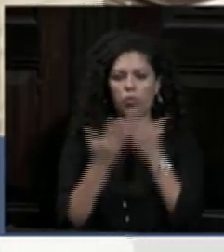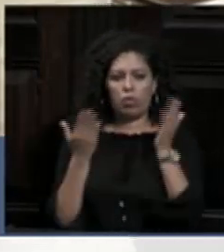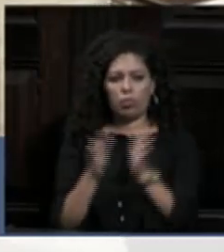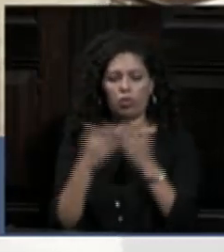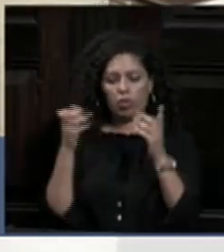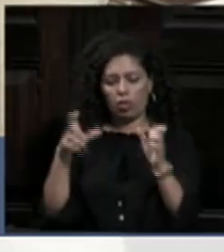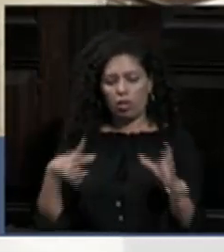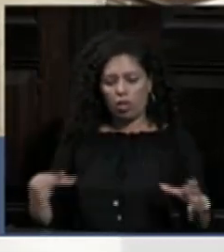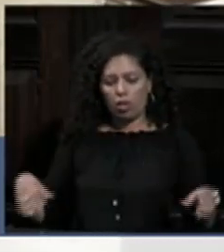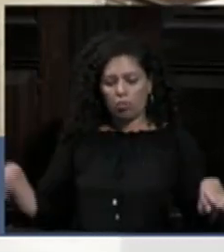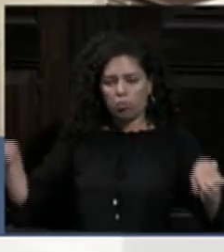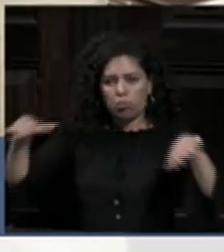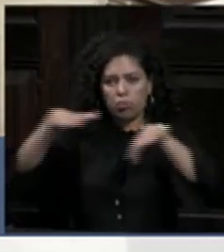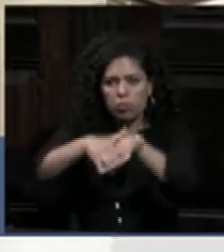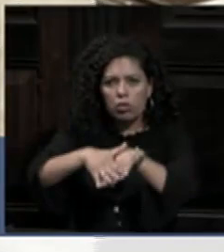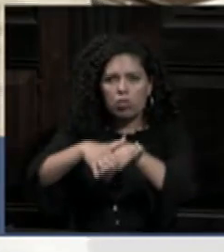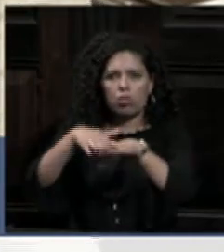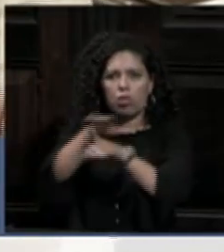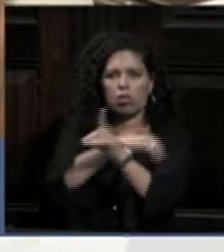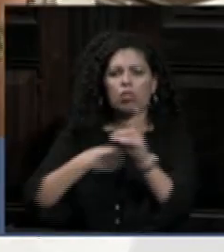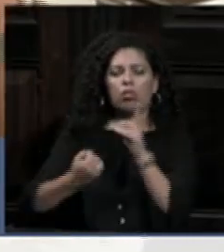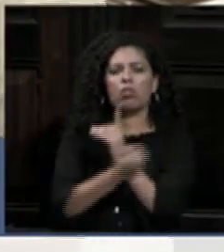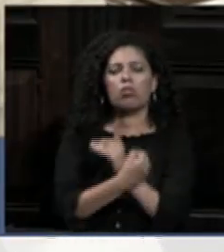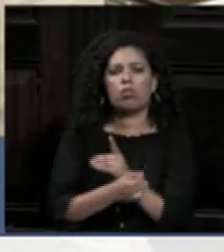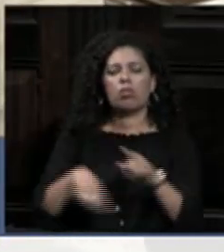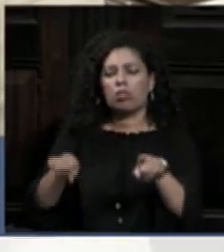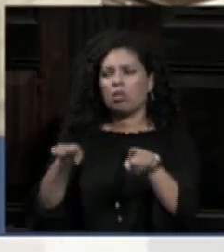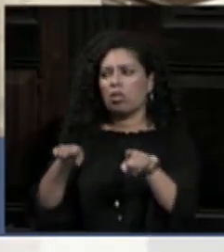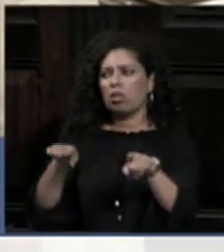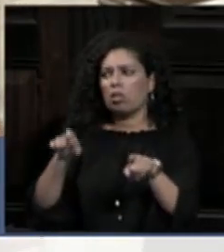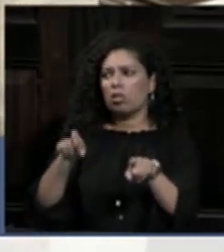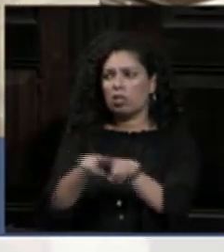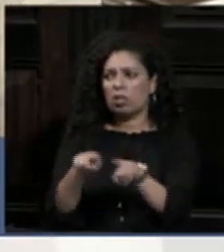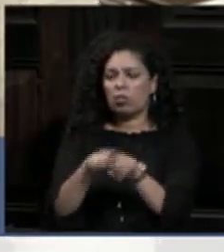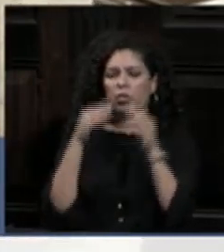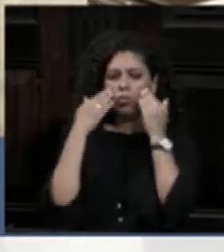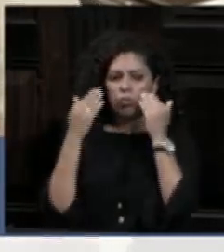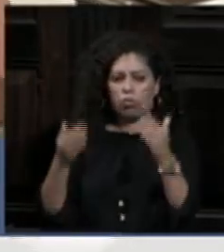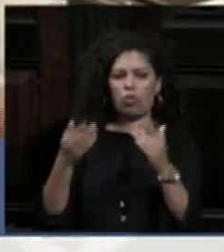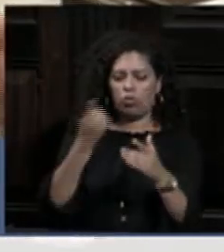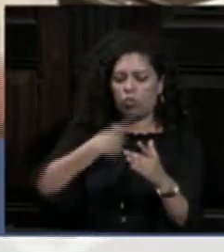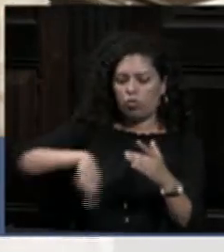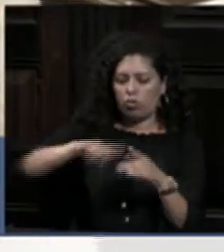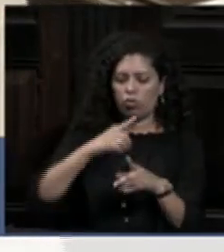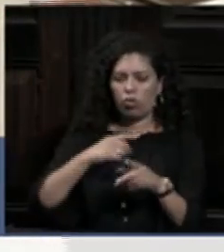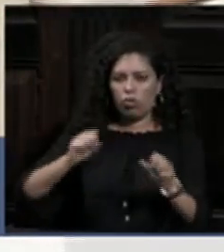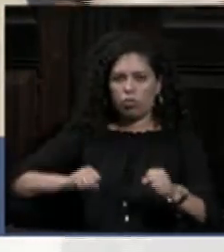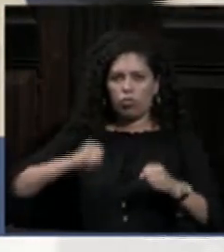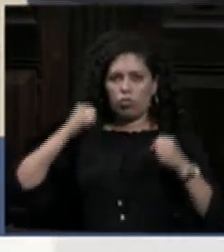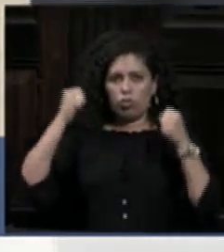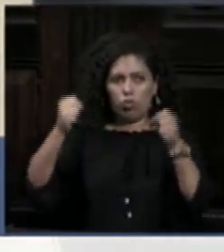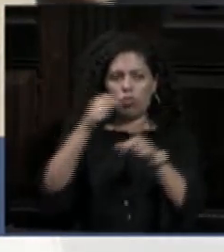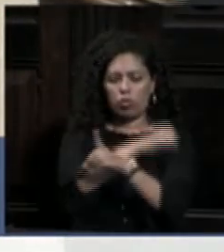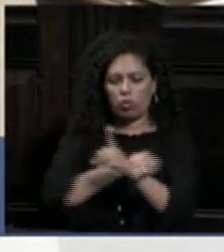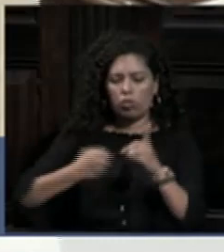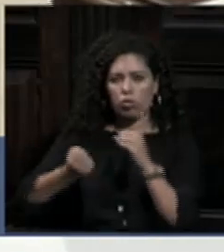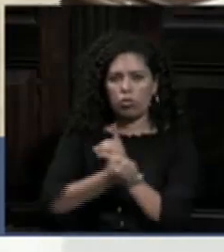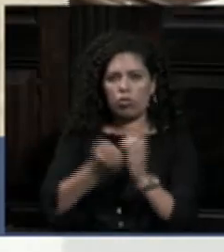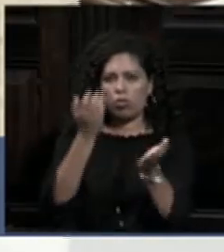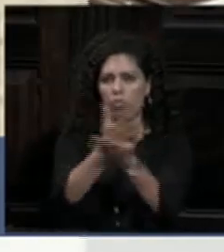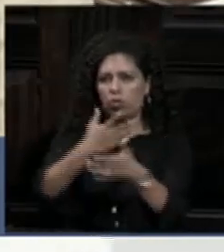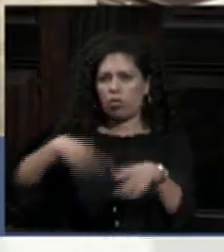maioria da nossa população significa mantermos esse instrumento de luta da nossa sociedade que